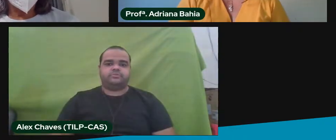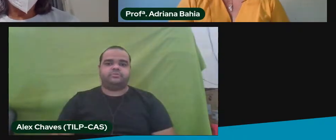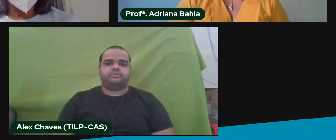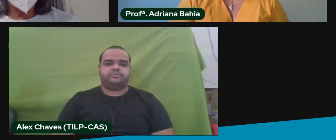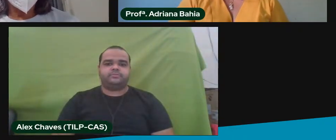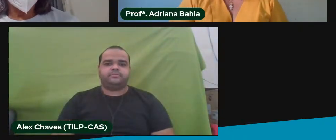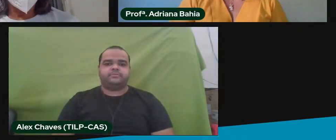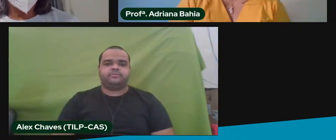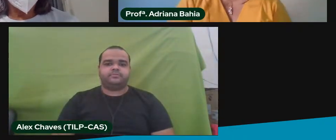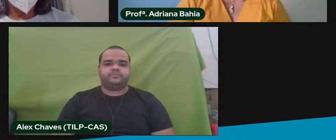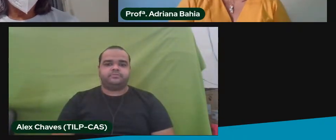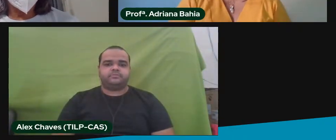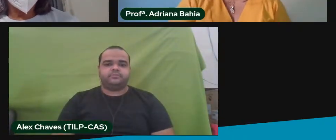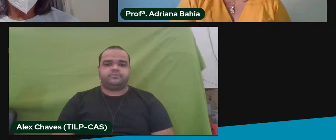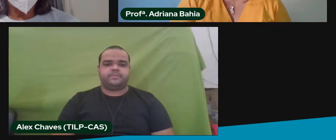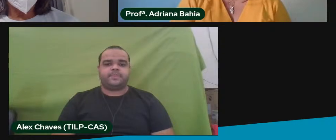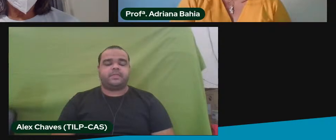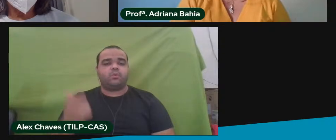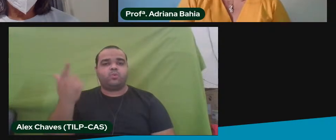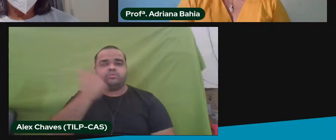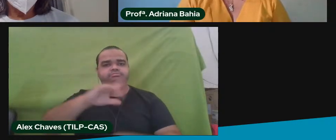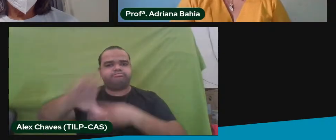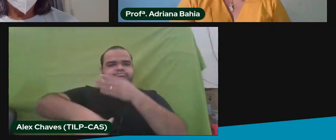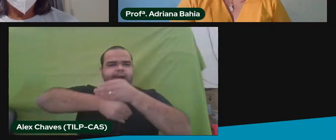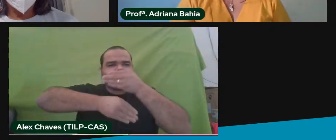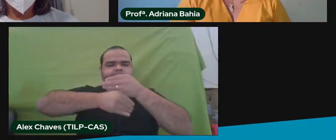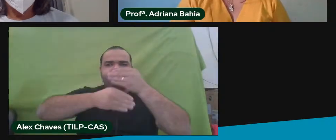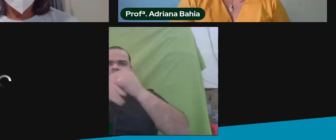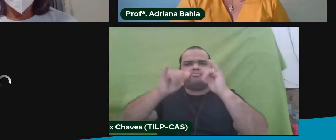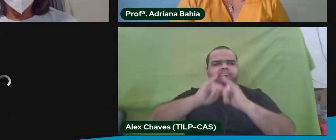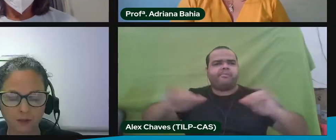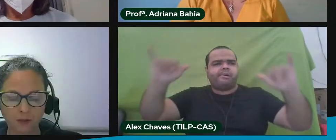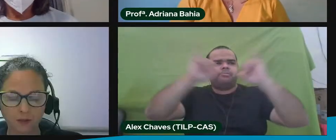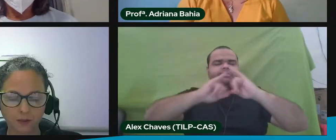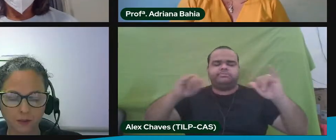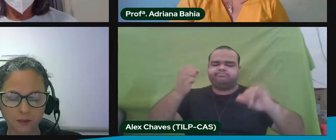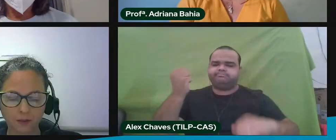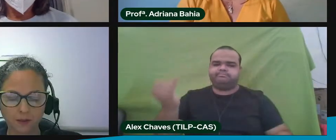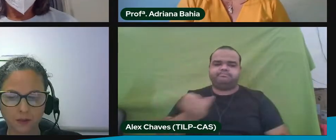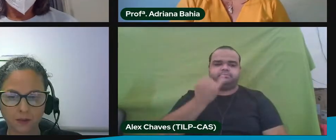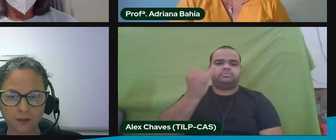vez, né, contribuindo sobremaneira